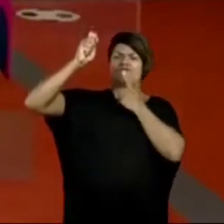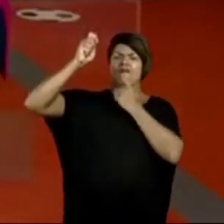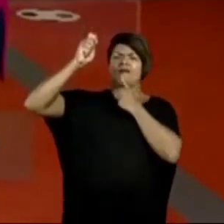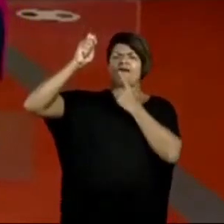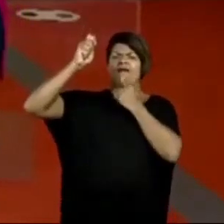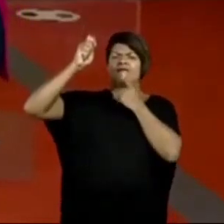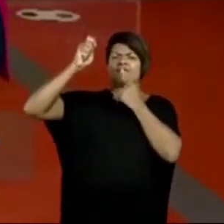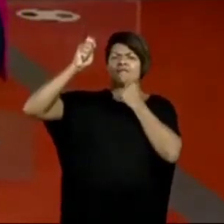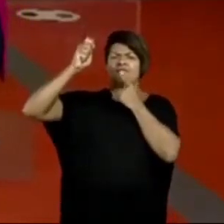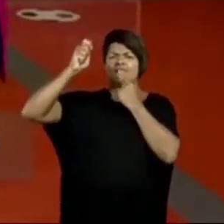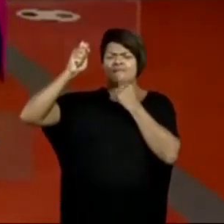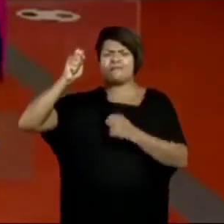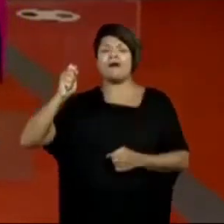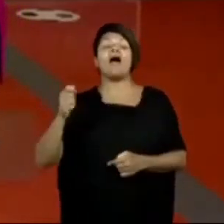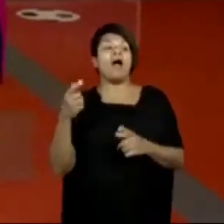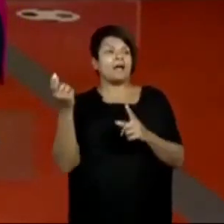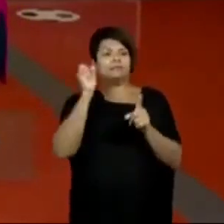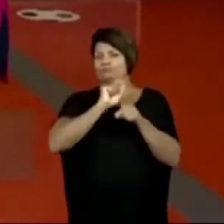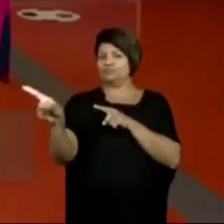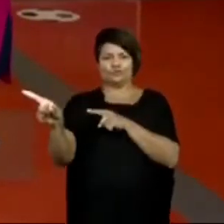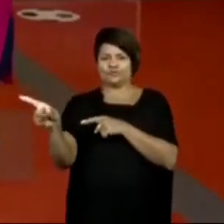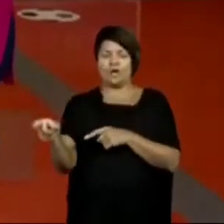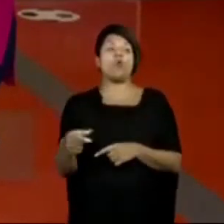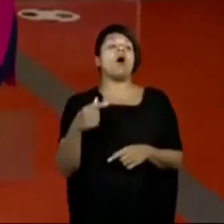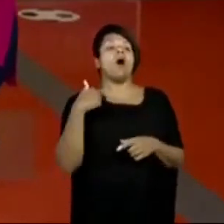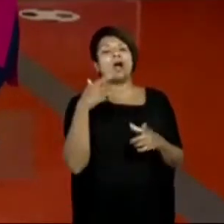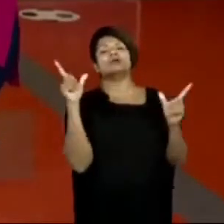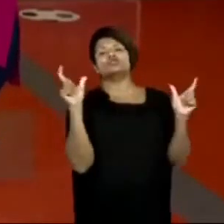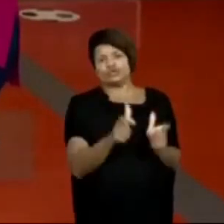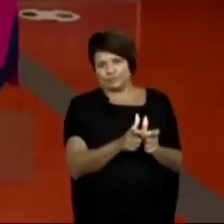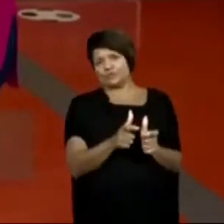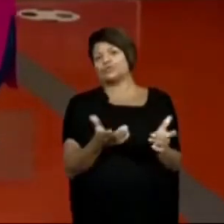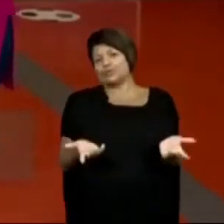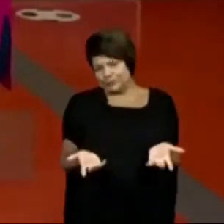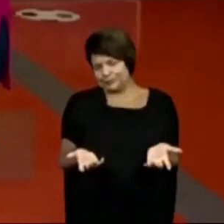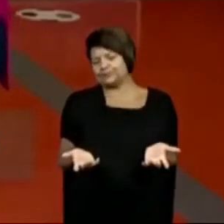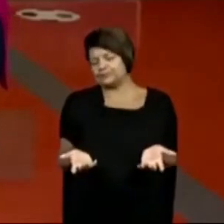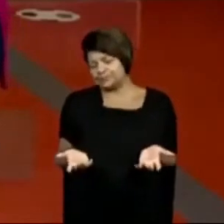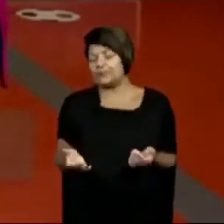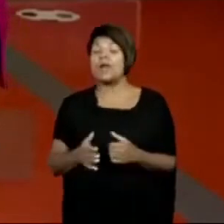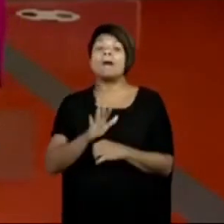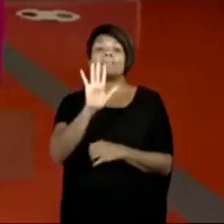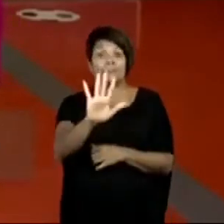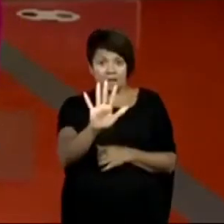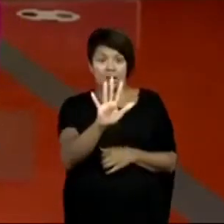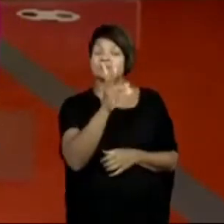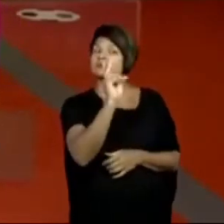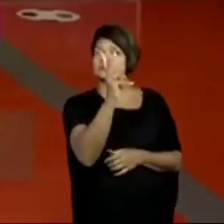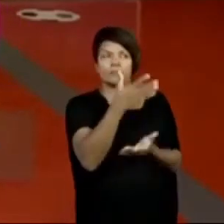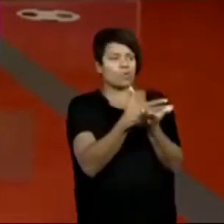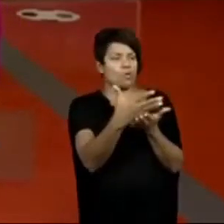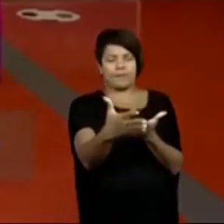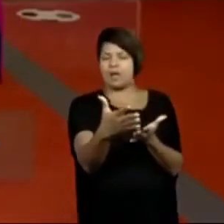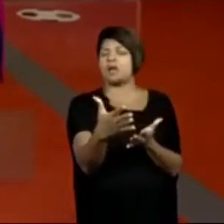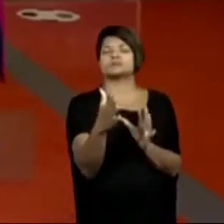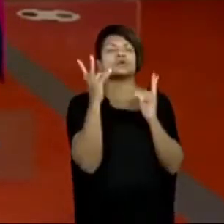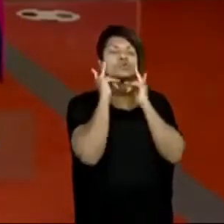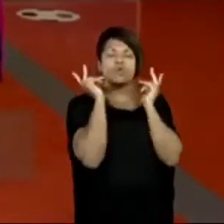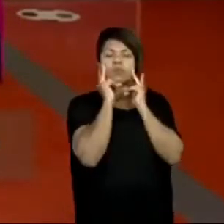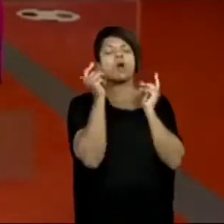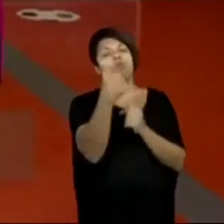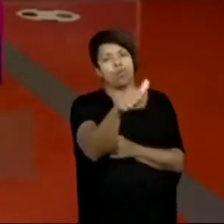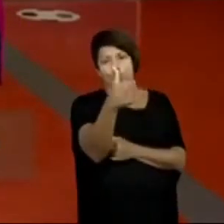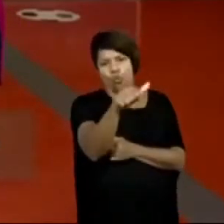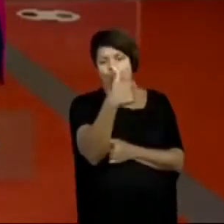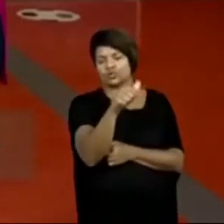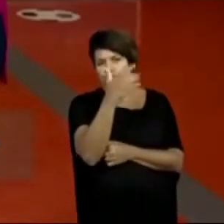uma expulsão e aí a equipe acaba seguindo o jogo com jogador a menos, mas eles iniciam o jogo ali com 11 jogadores